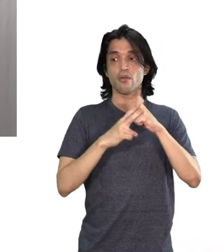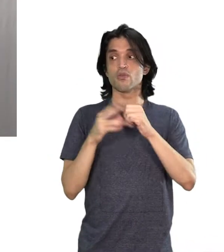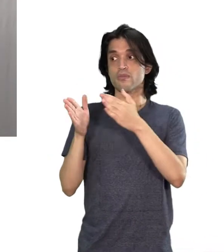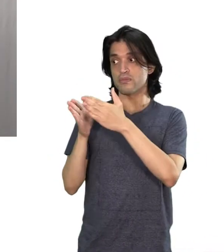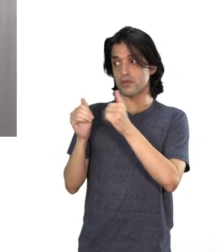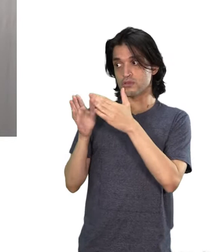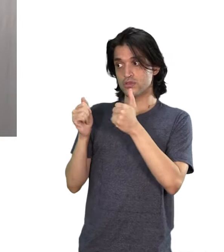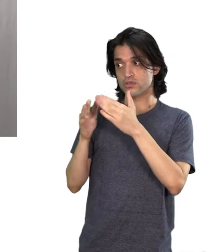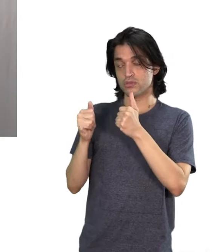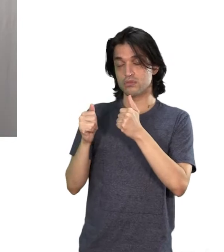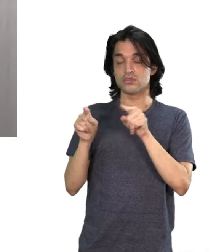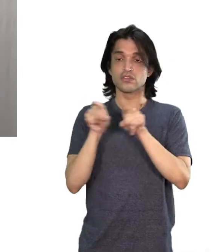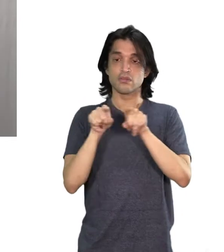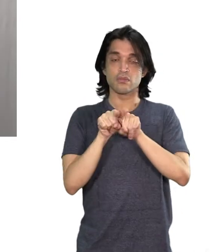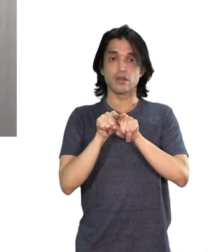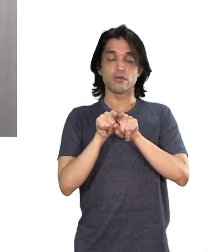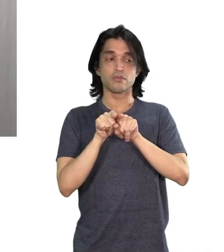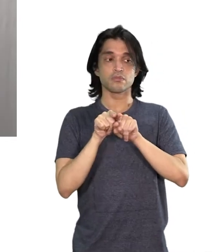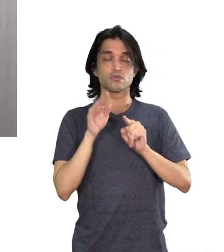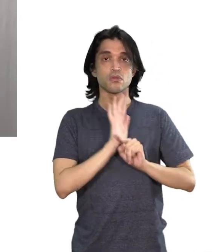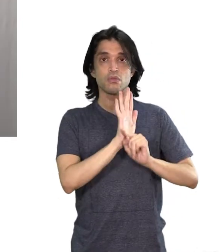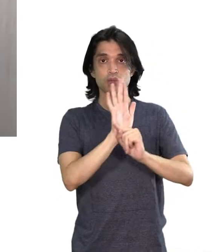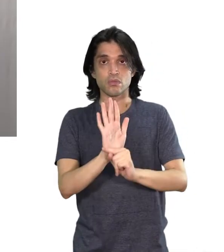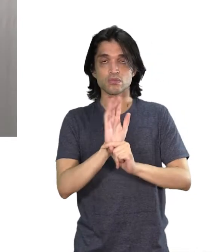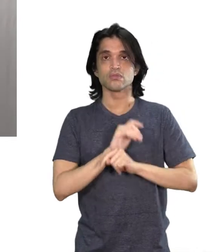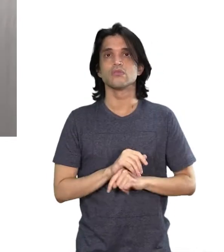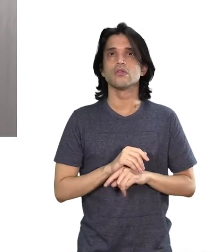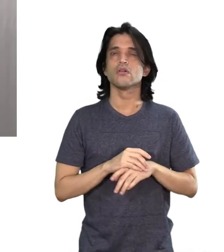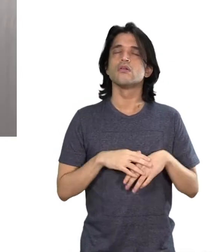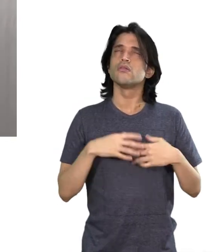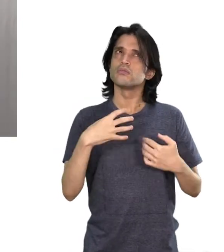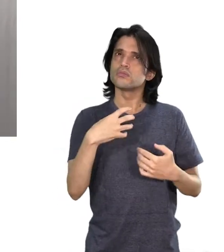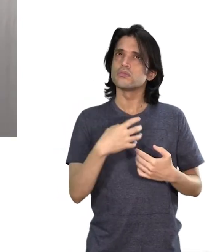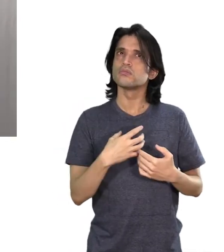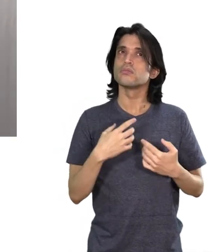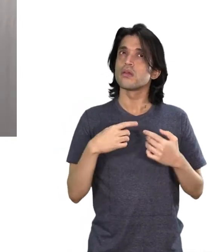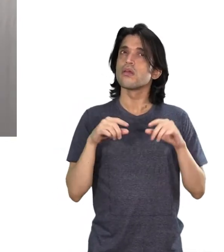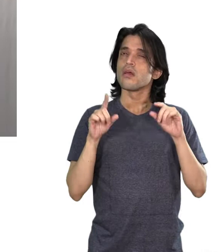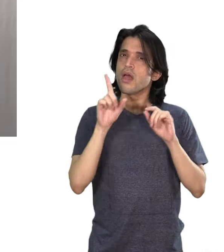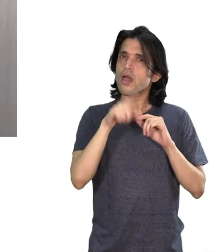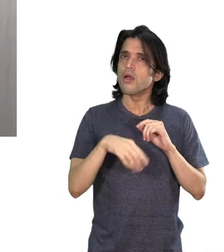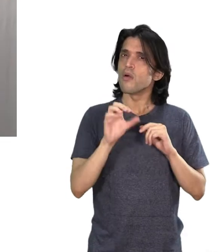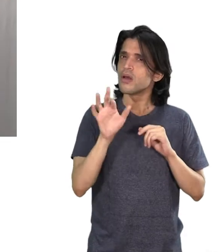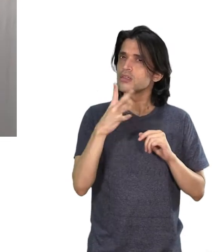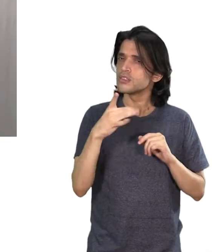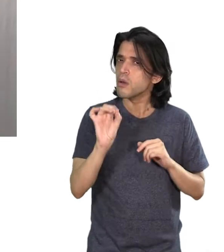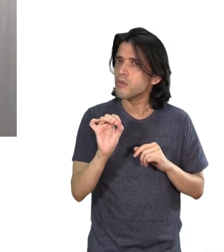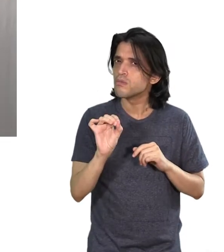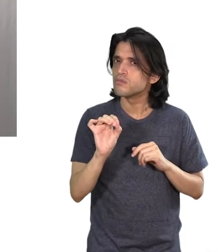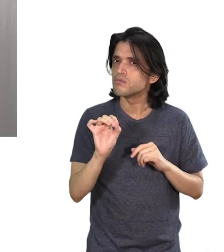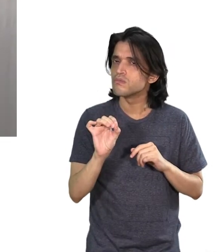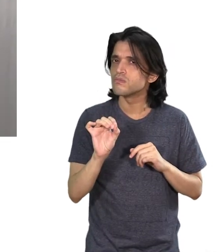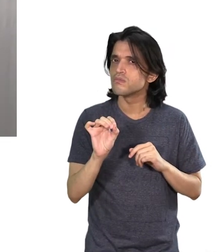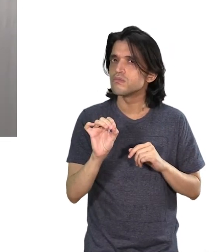Sim, é. Tem sentido completo? É uma oração? Também, pois é um enunciado